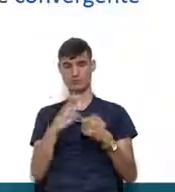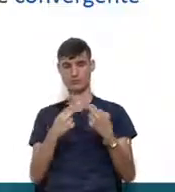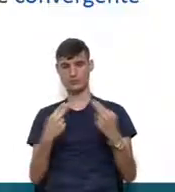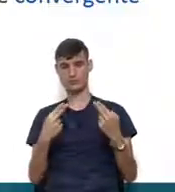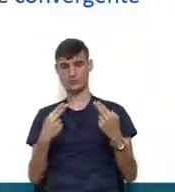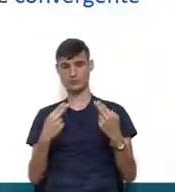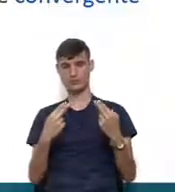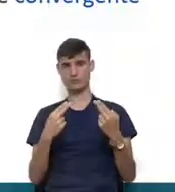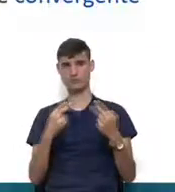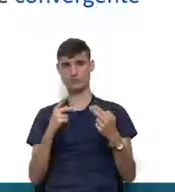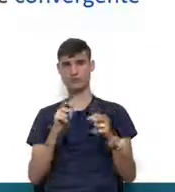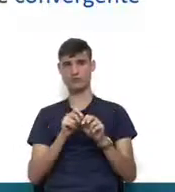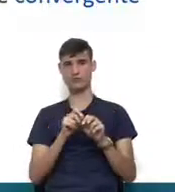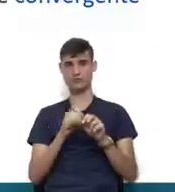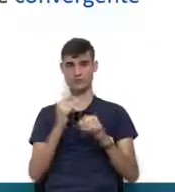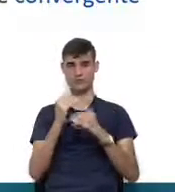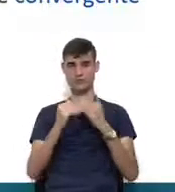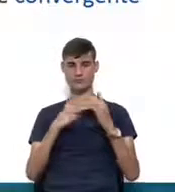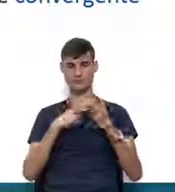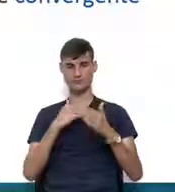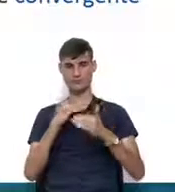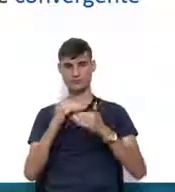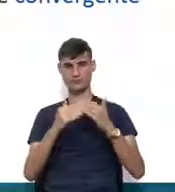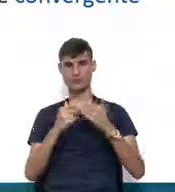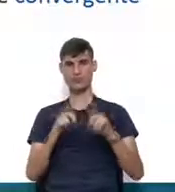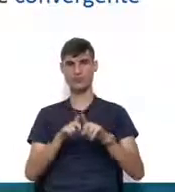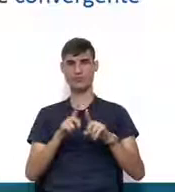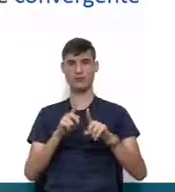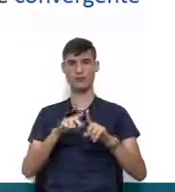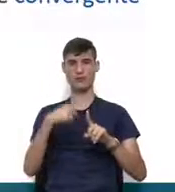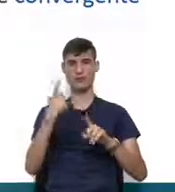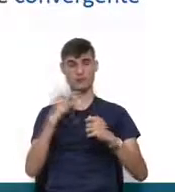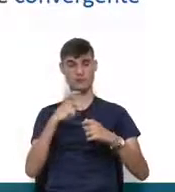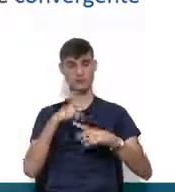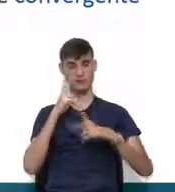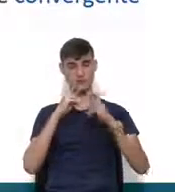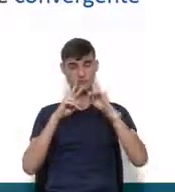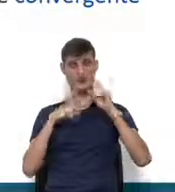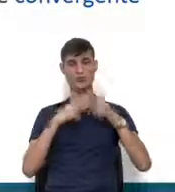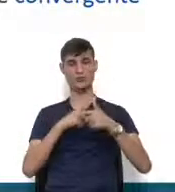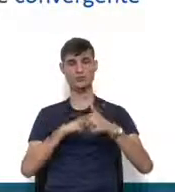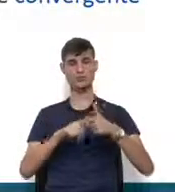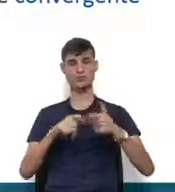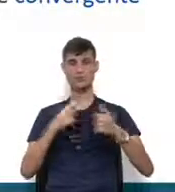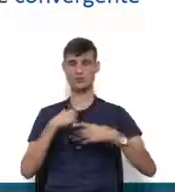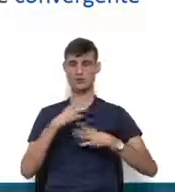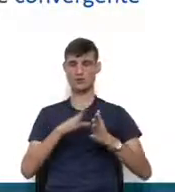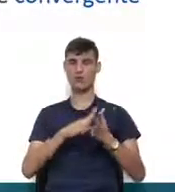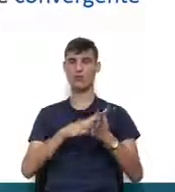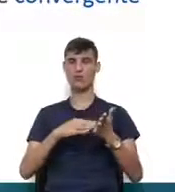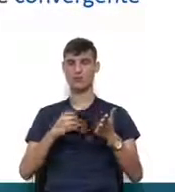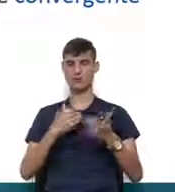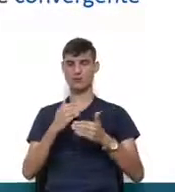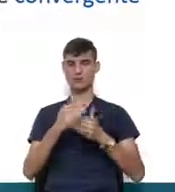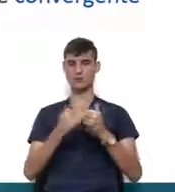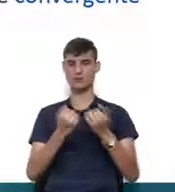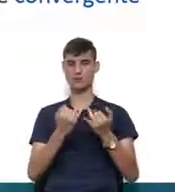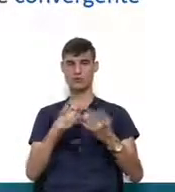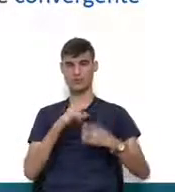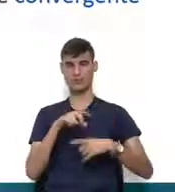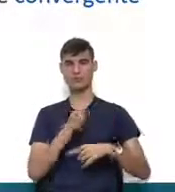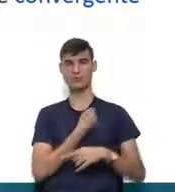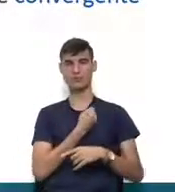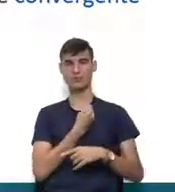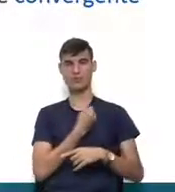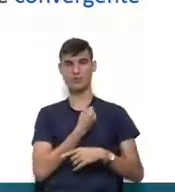razão, fazendo então essa operação, e depois temos que considerar que para dividir eu tenho que copiar a fração que está no